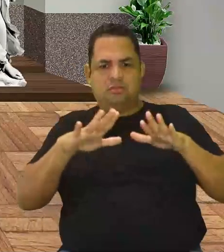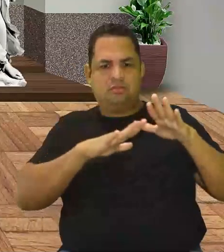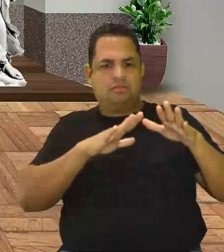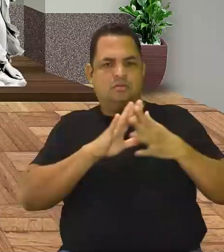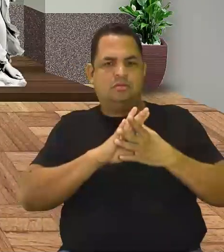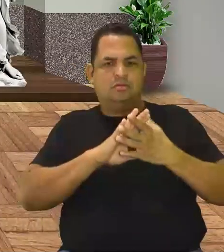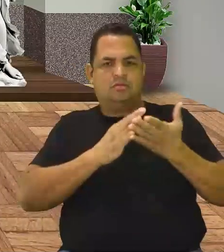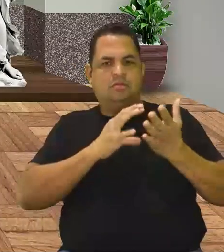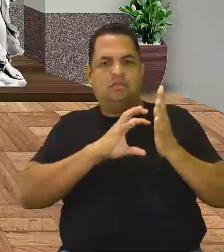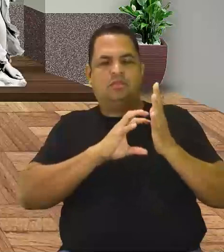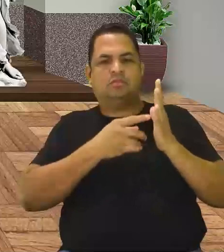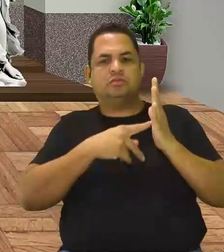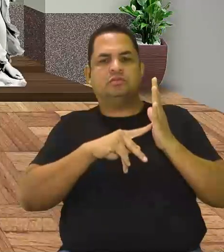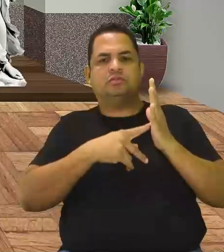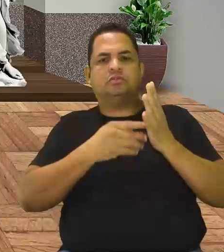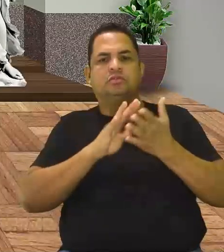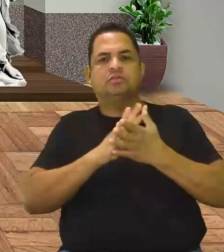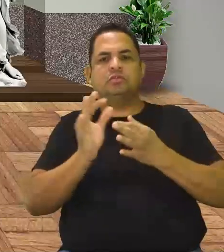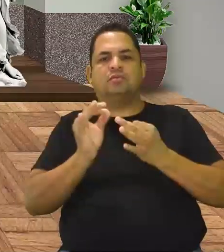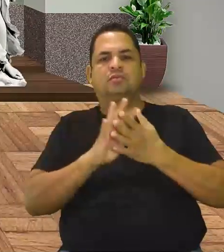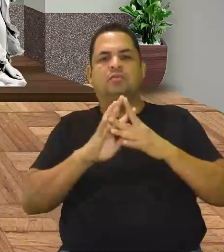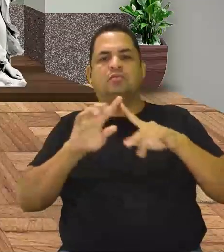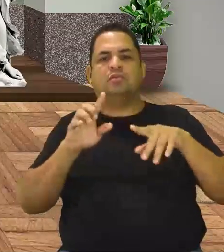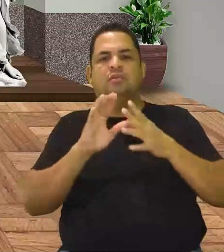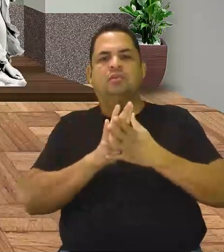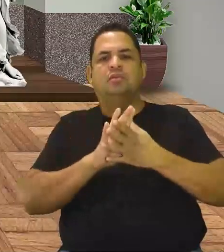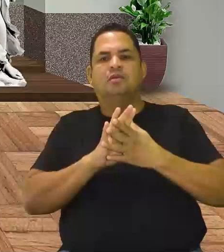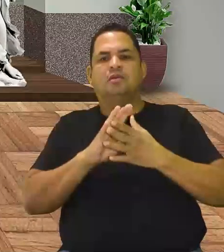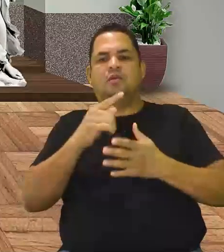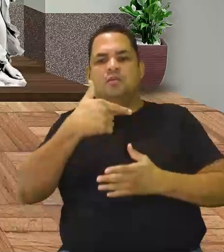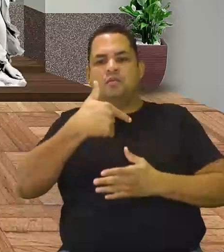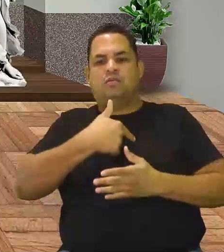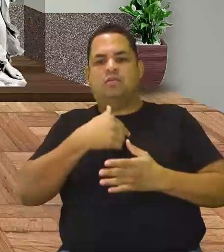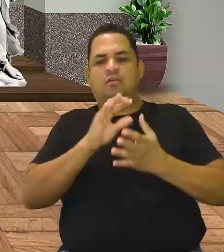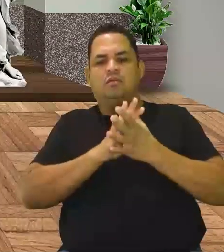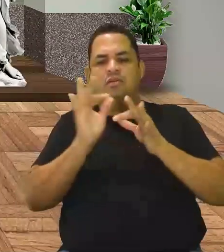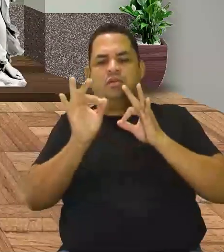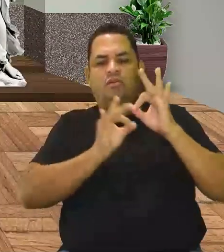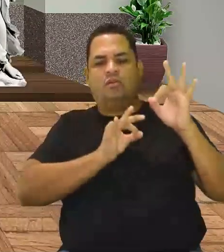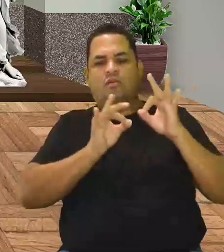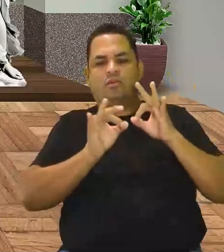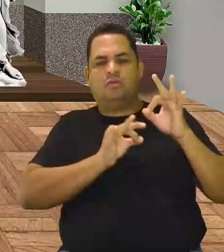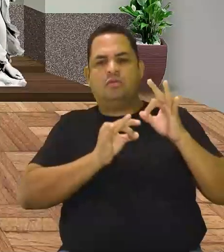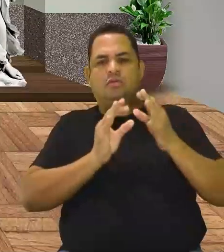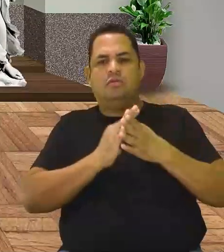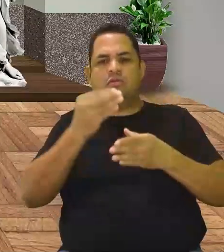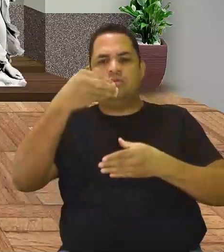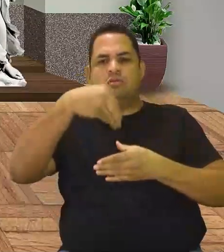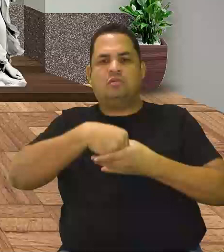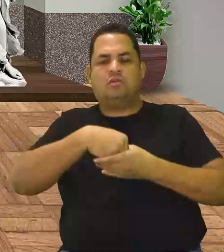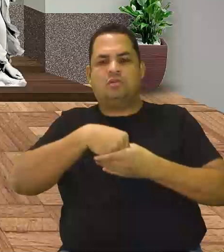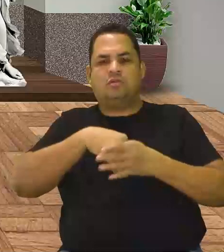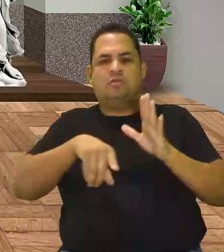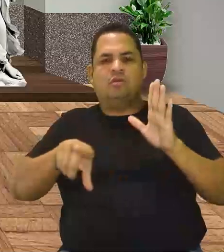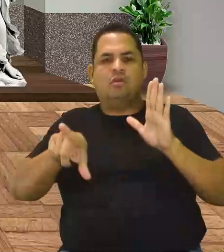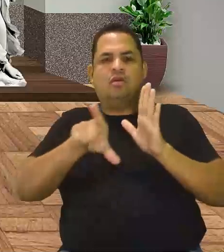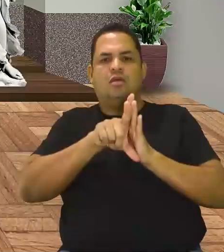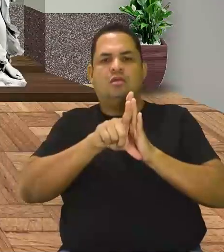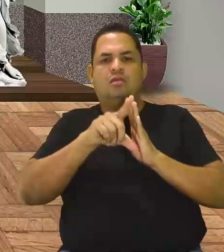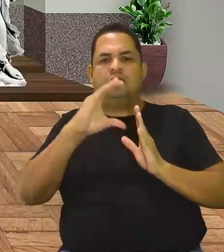eles vão conseguir vários direitos trabalhistas. Mas é Getúlio Vargas que agora ele vai consolidar isso dentro de uma lei só,